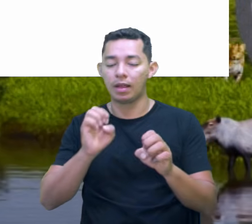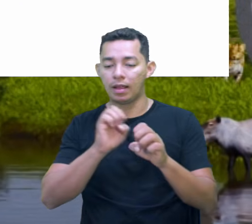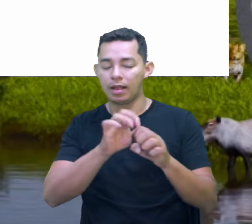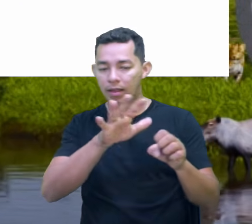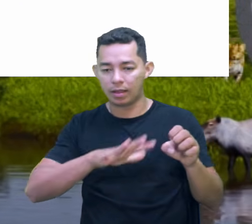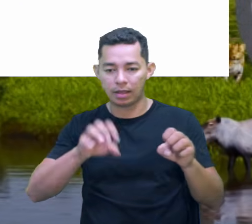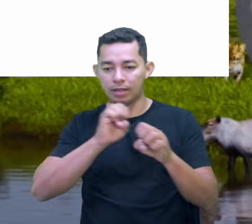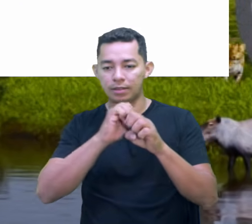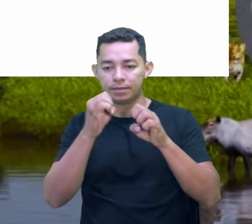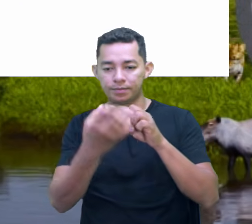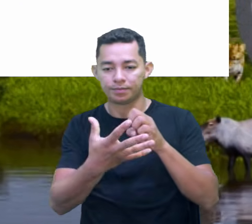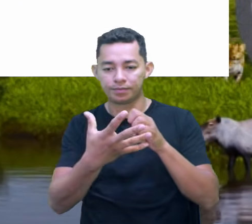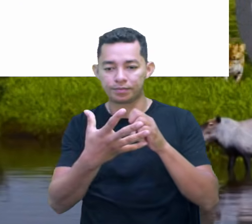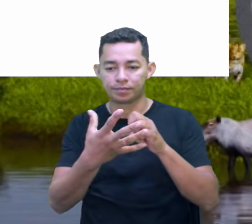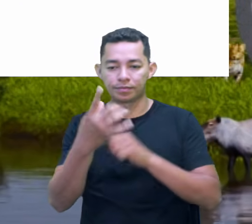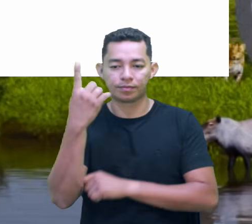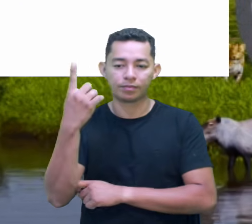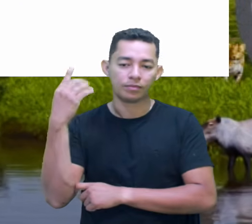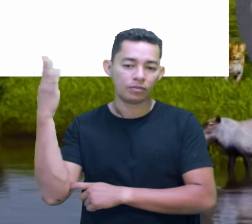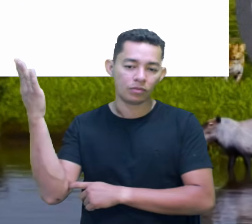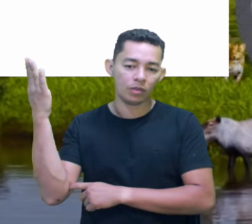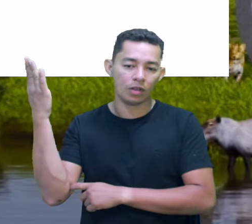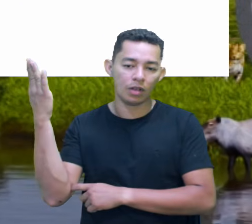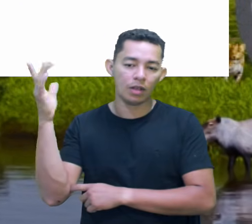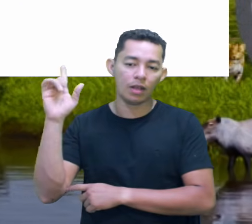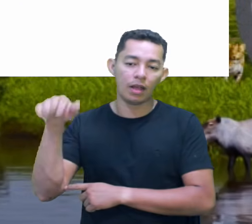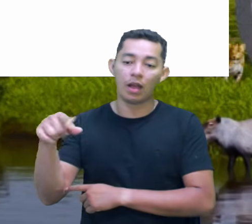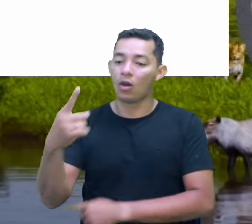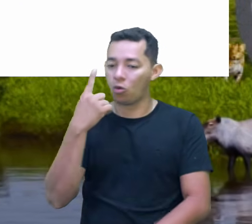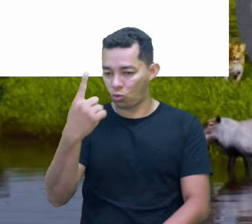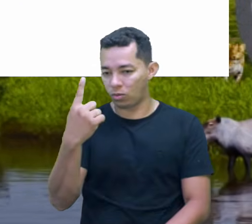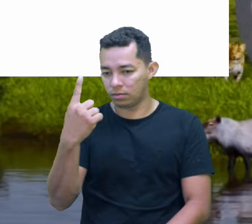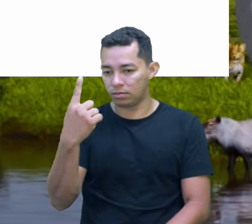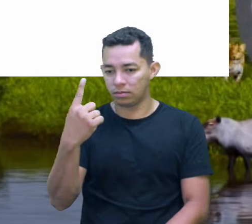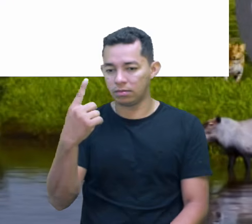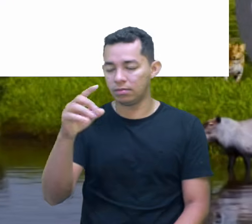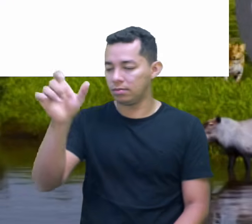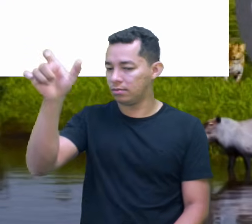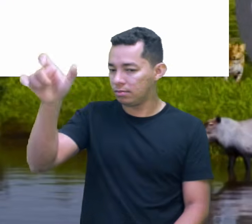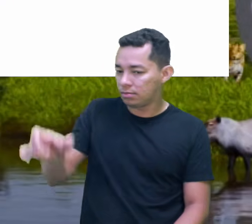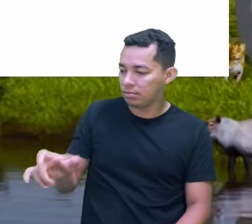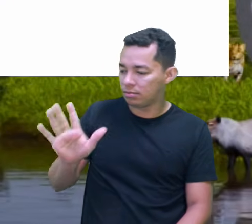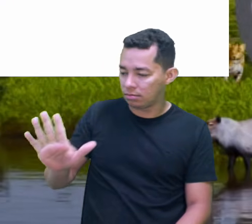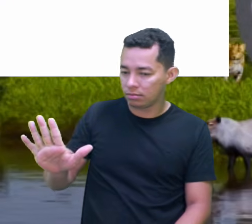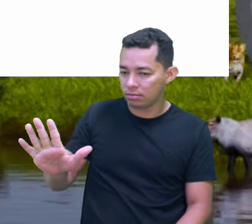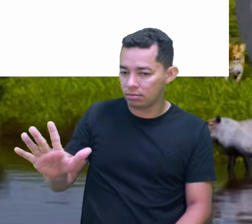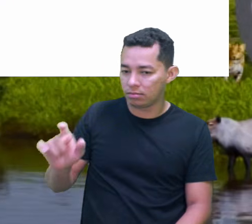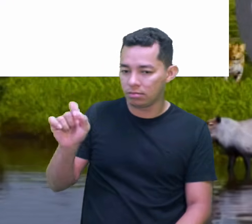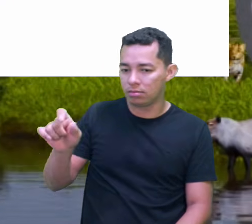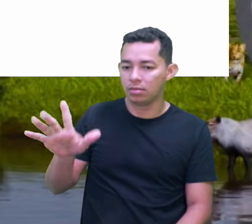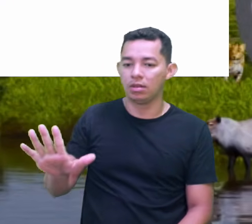ecológico, um organismo ele se trata de um indivíduo. Né? Esse indivíduo,